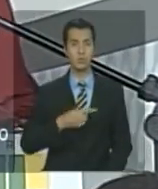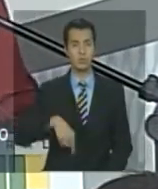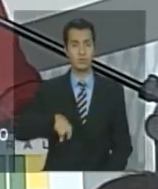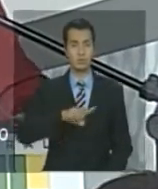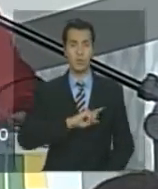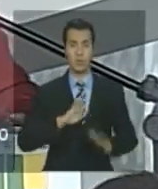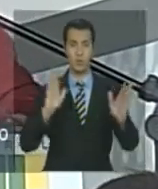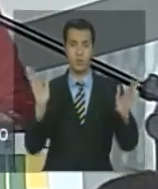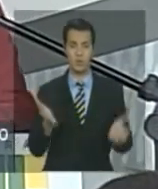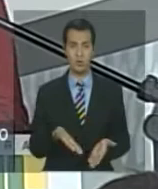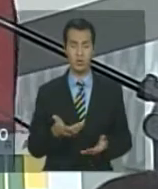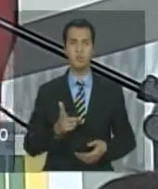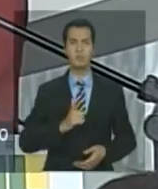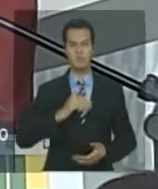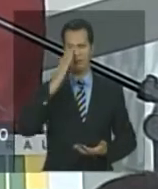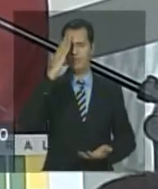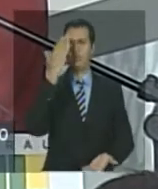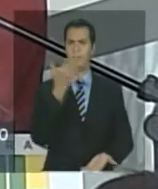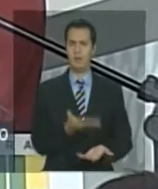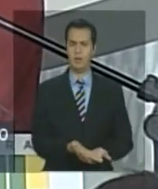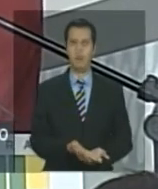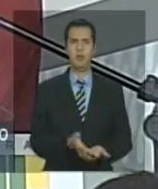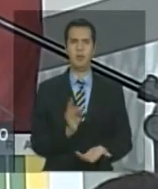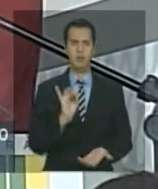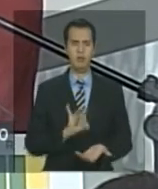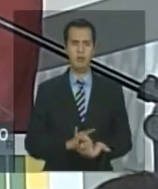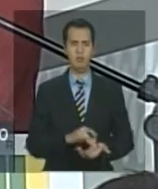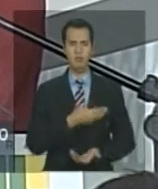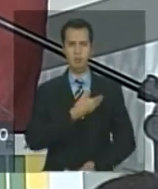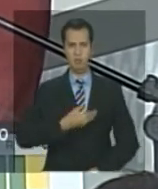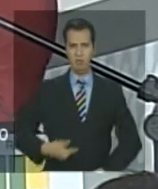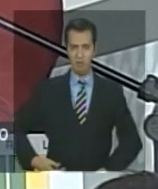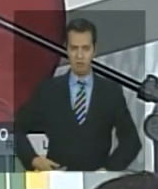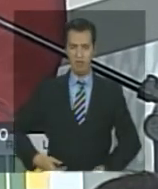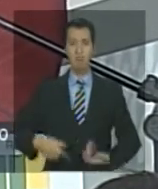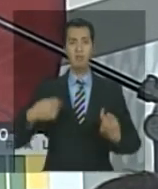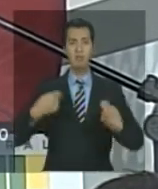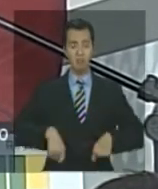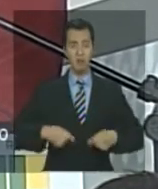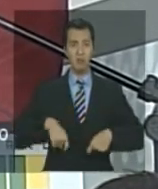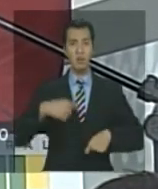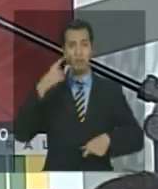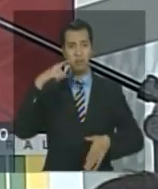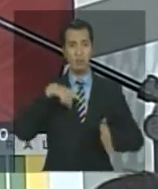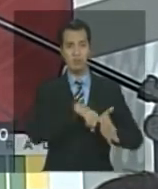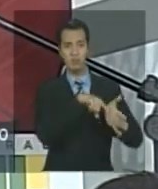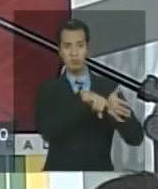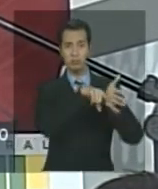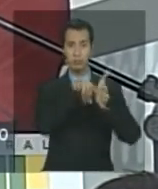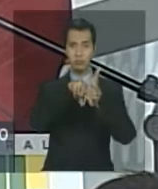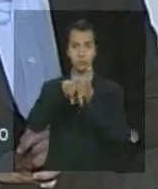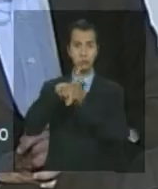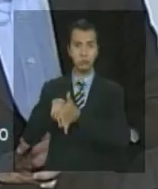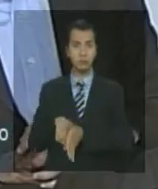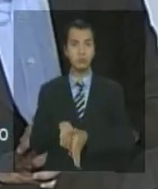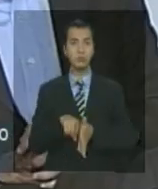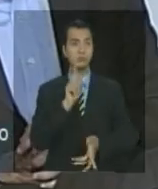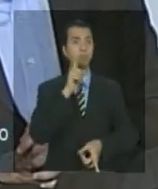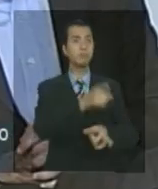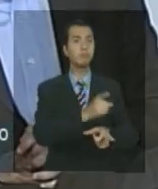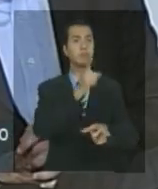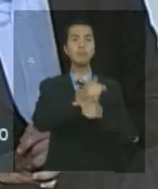nós hoje temos consciência que o Estado tem de ir atrás das pessoas, tem de ir atrás dos